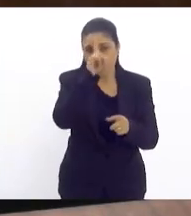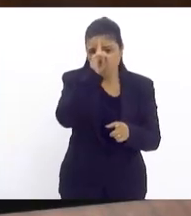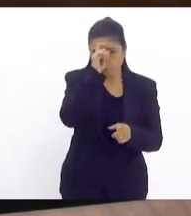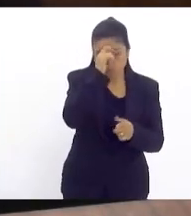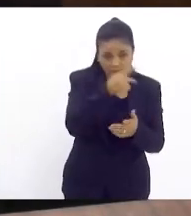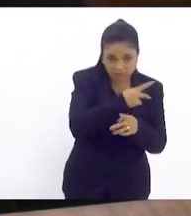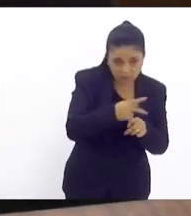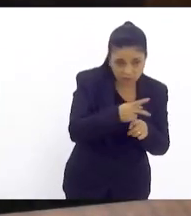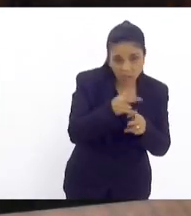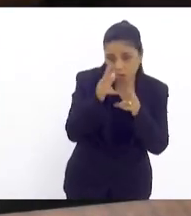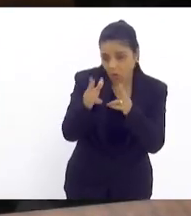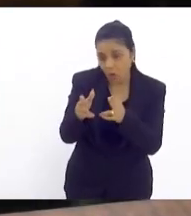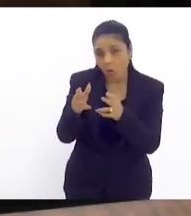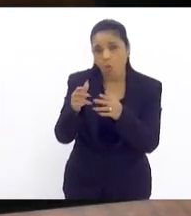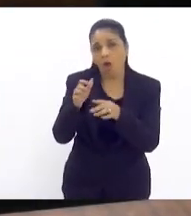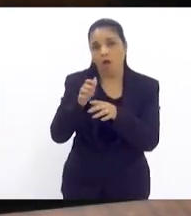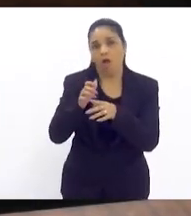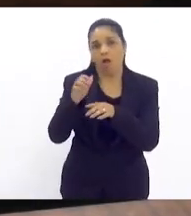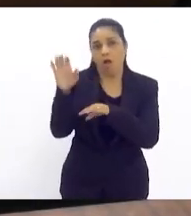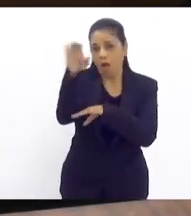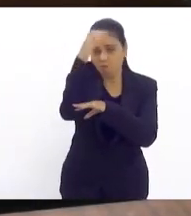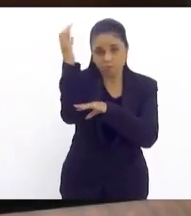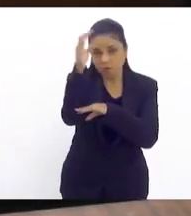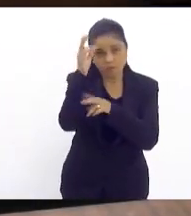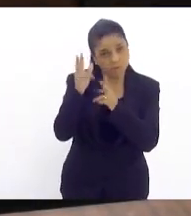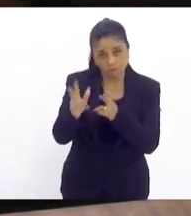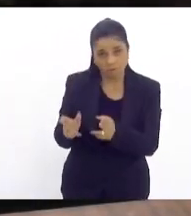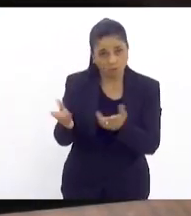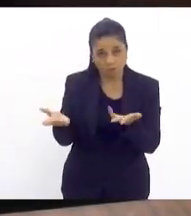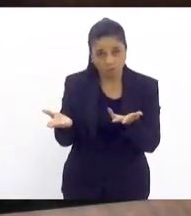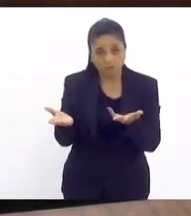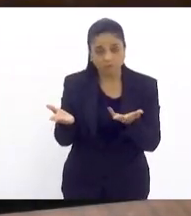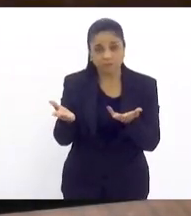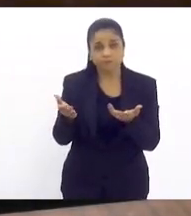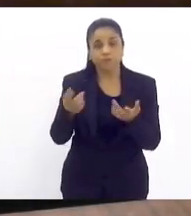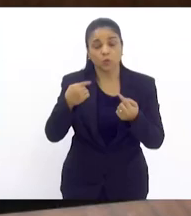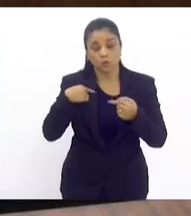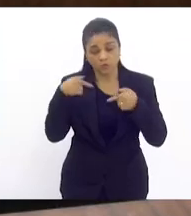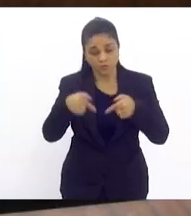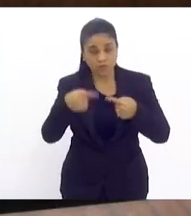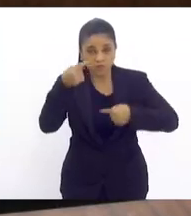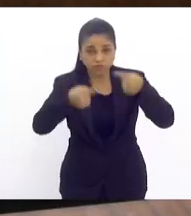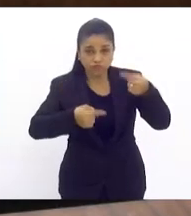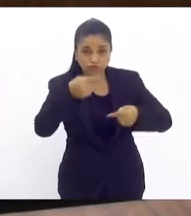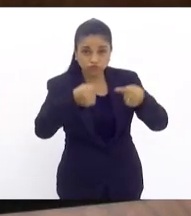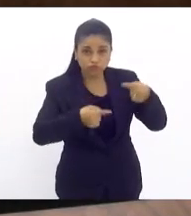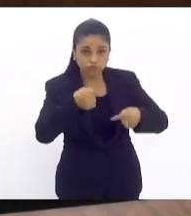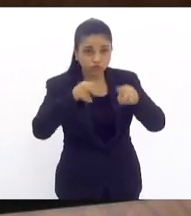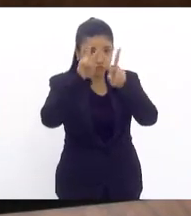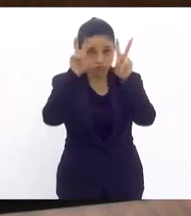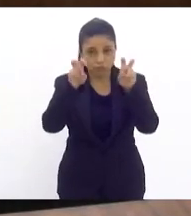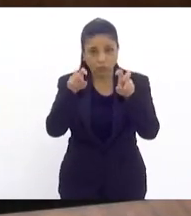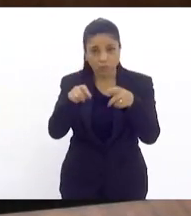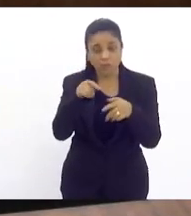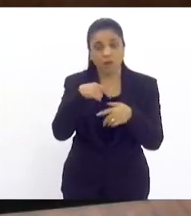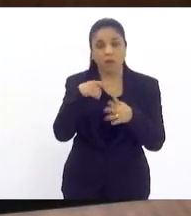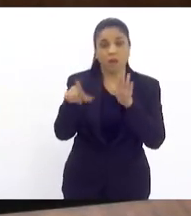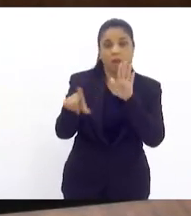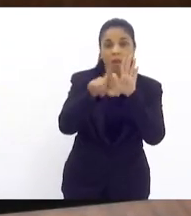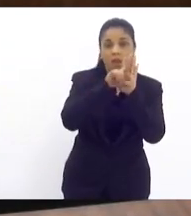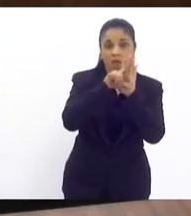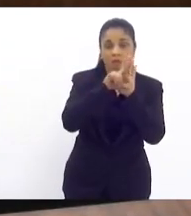quando a gente traz a possibilidade dessa casa internamente discutindo âmbito da lei orçamentária